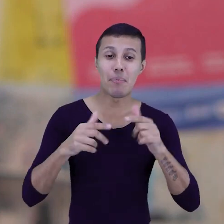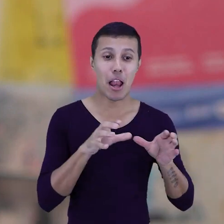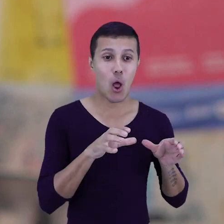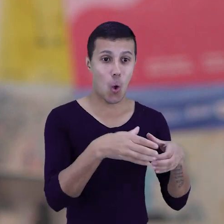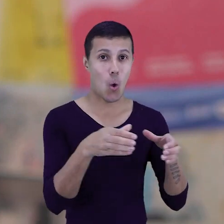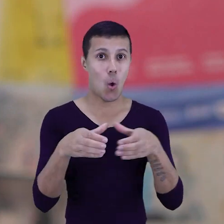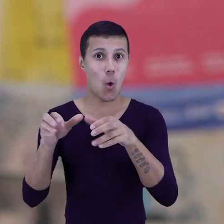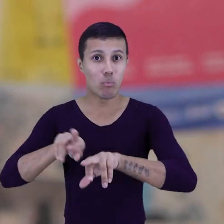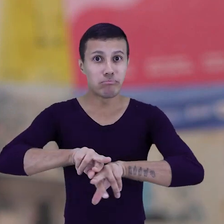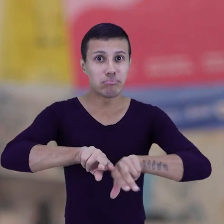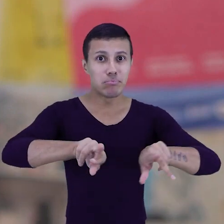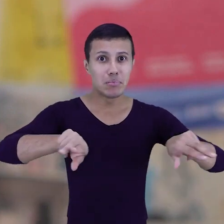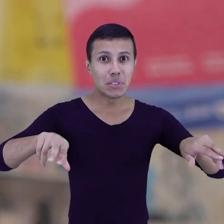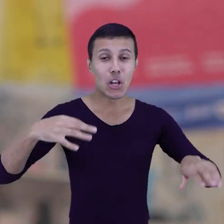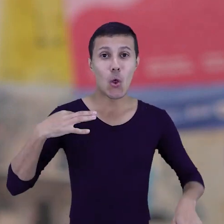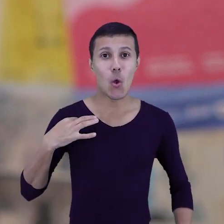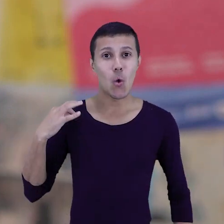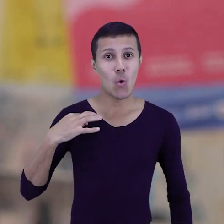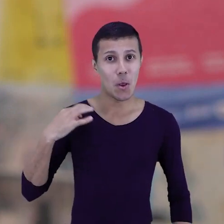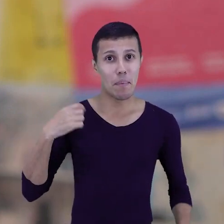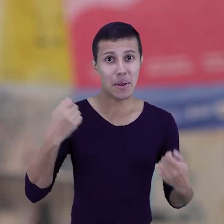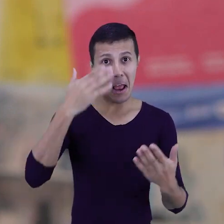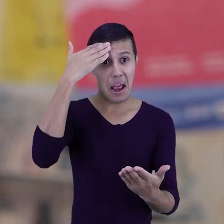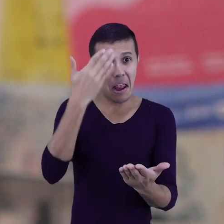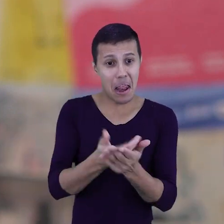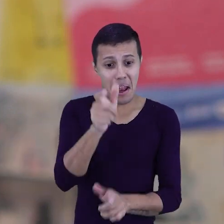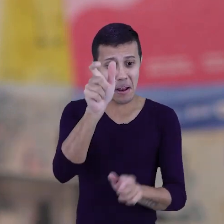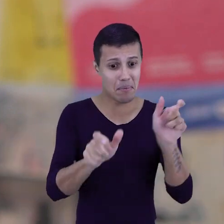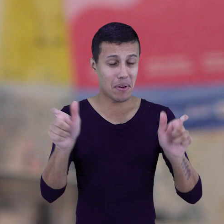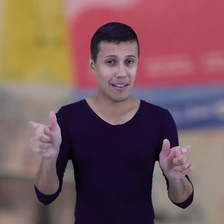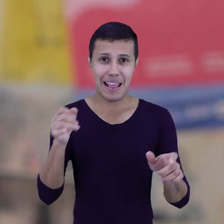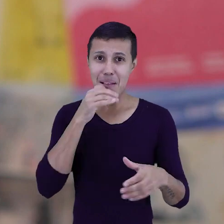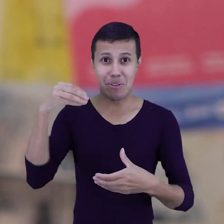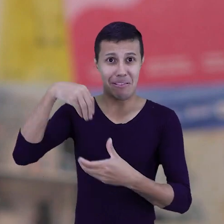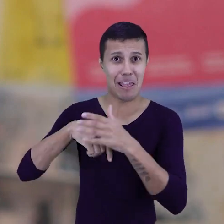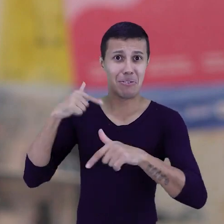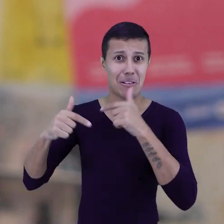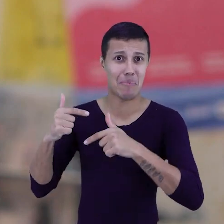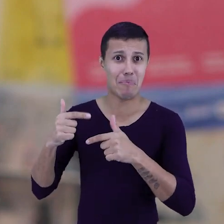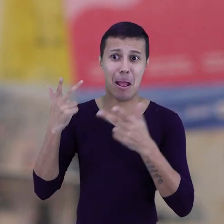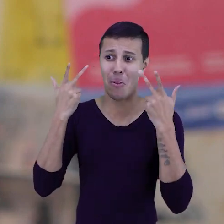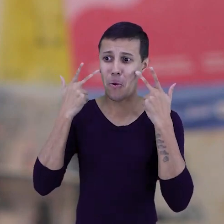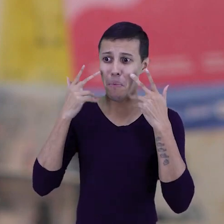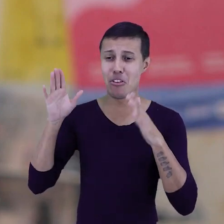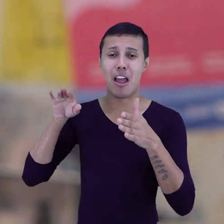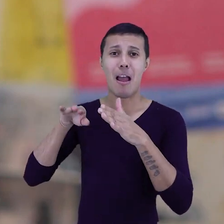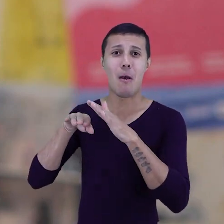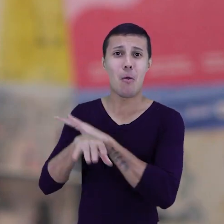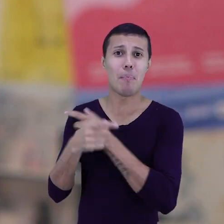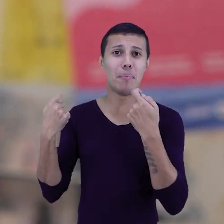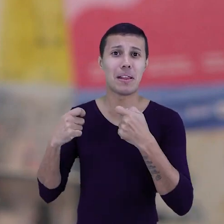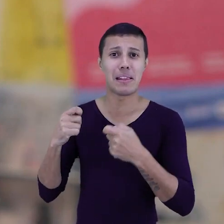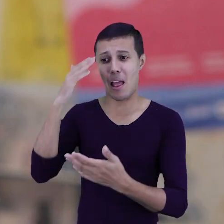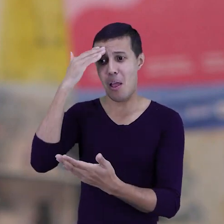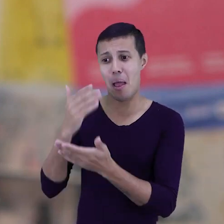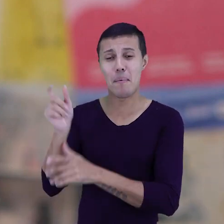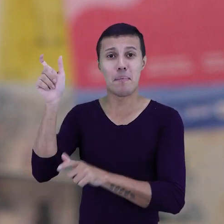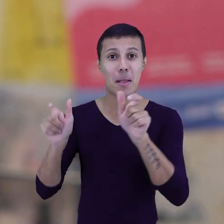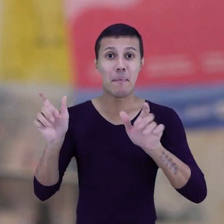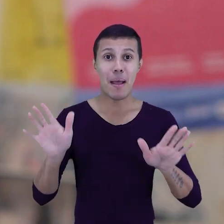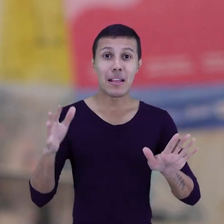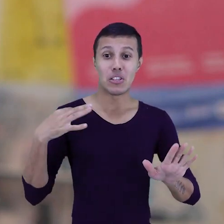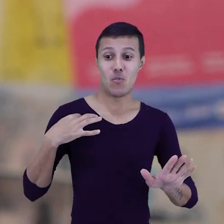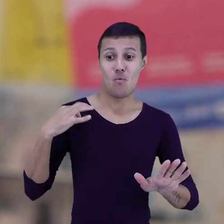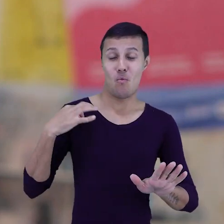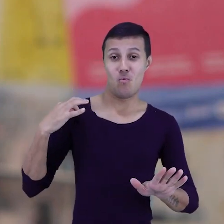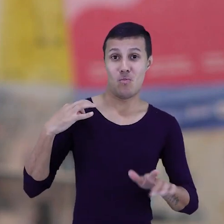com comunidades e de forma voluntária você precisa confiar nas pessoas. No ambiente de trabalho normal você já precisa confiar nas pessoas. Quando você